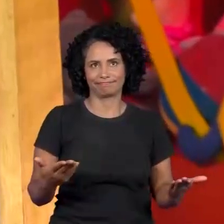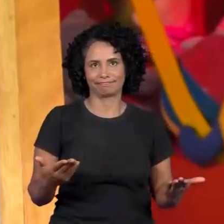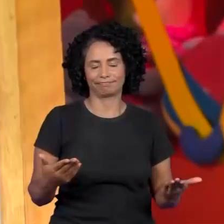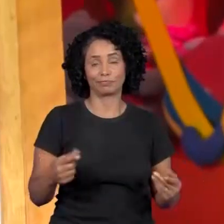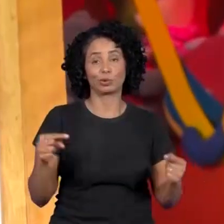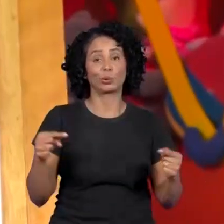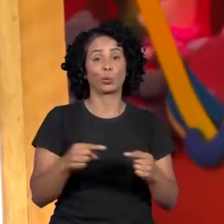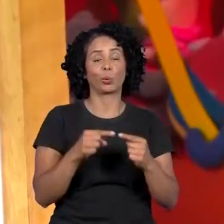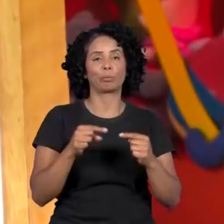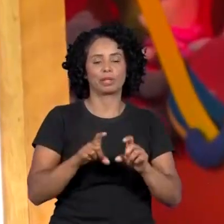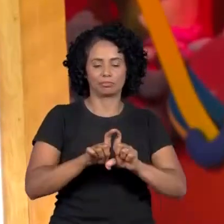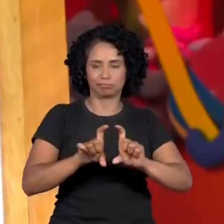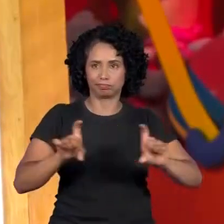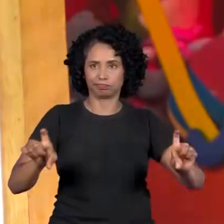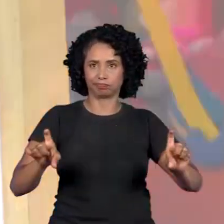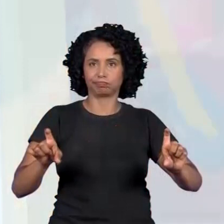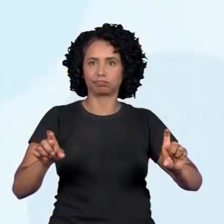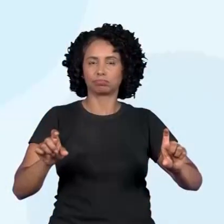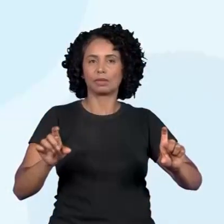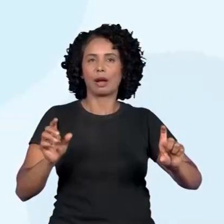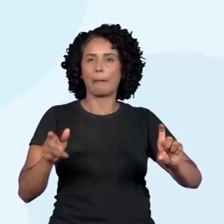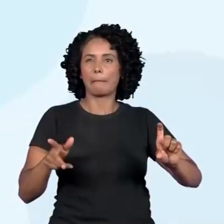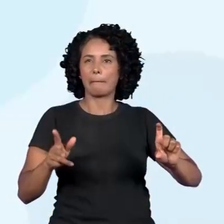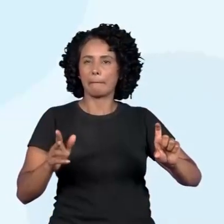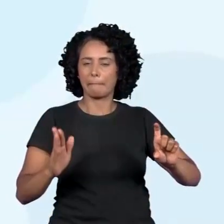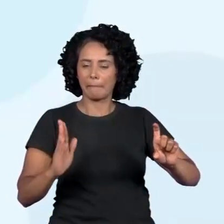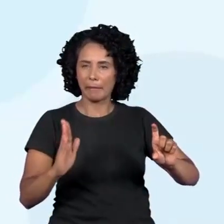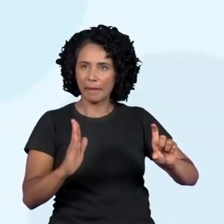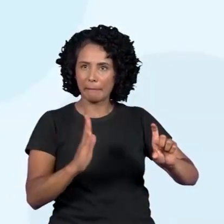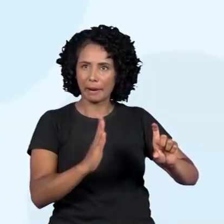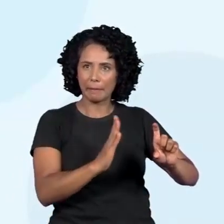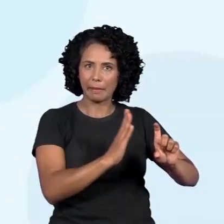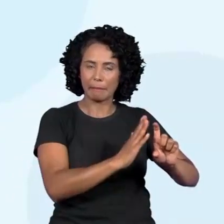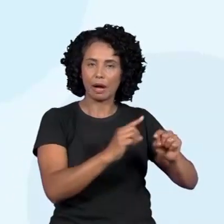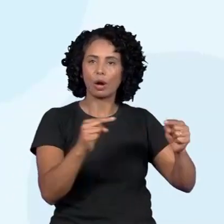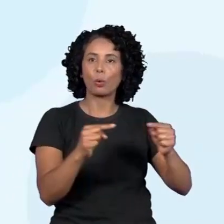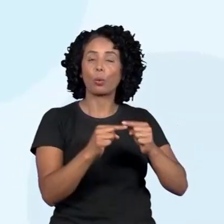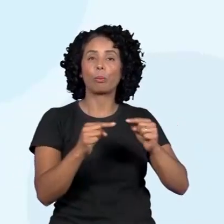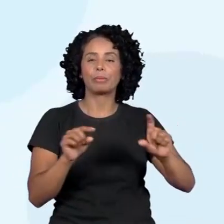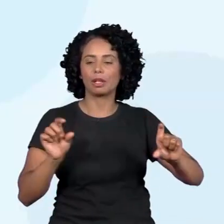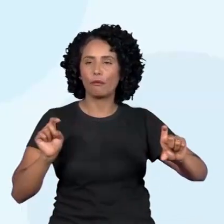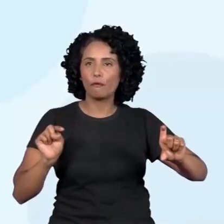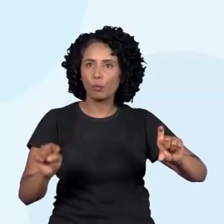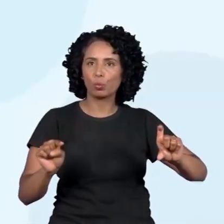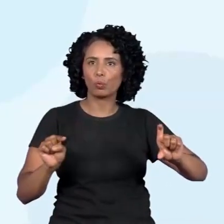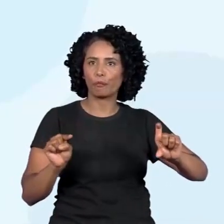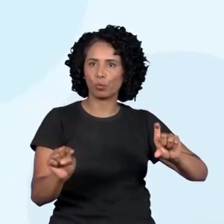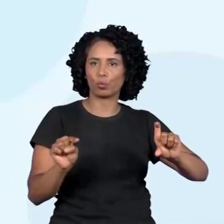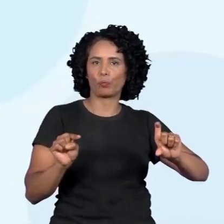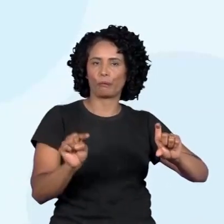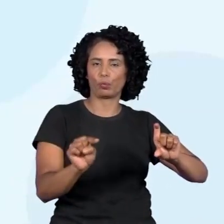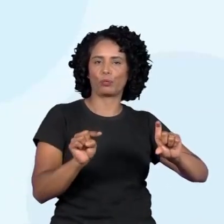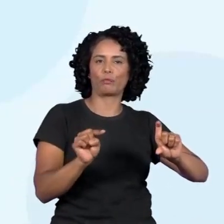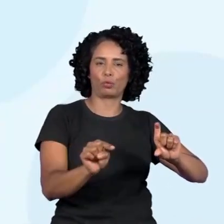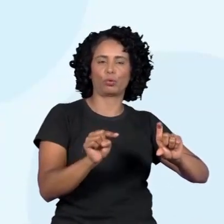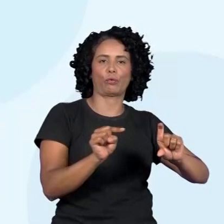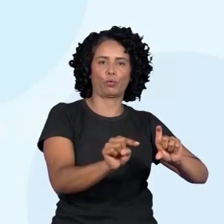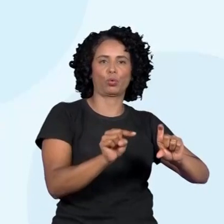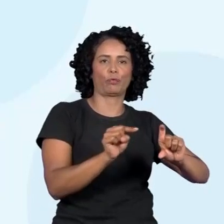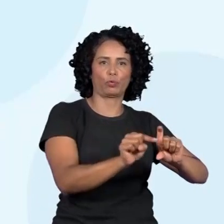aqui na telinha também, para vocês verem, então, essa divisão, tá? Então, a gente vai fingir